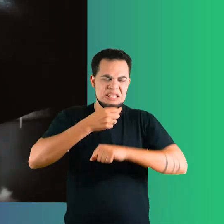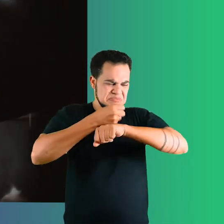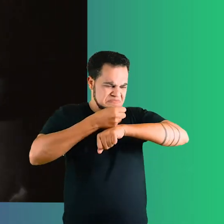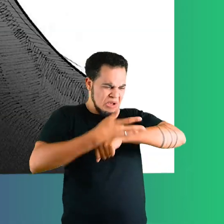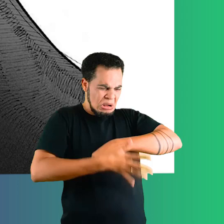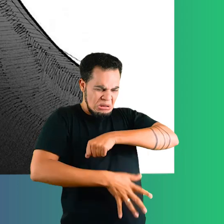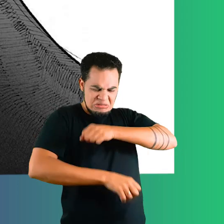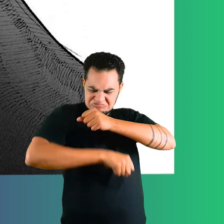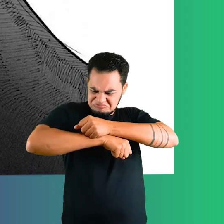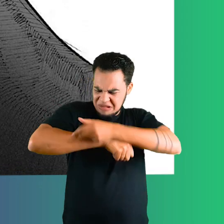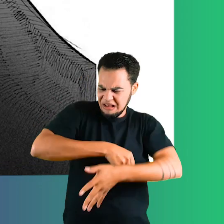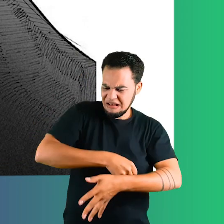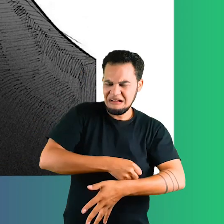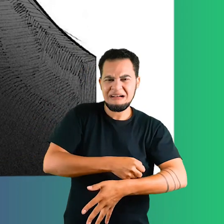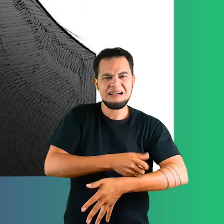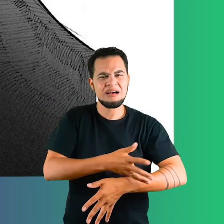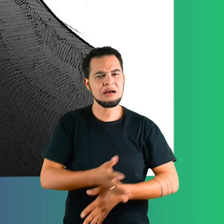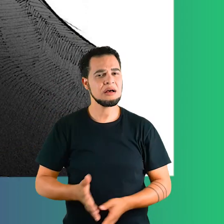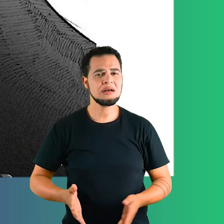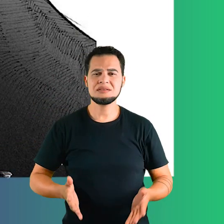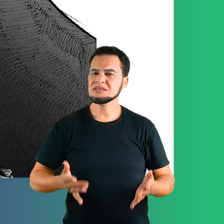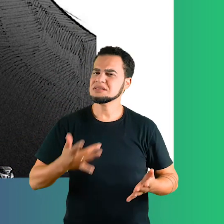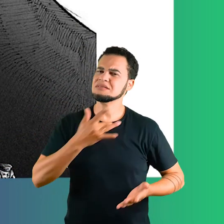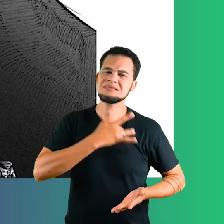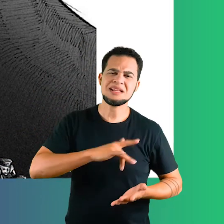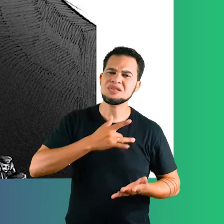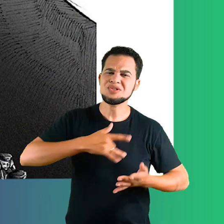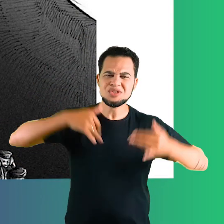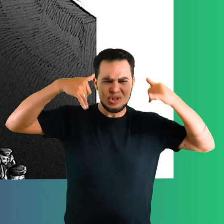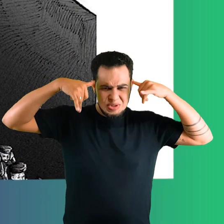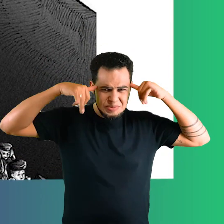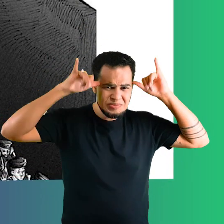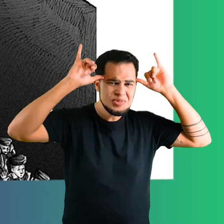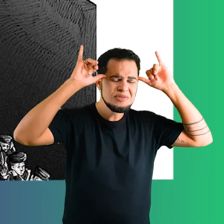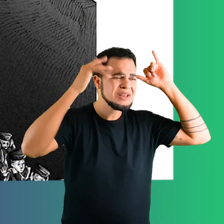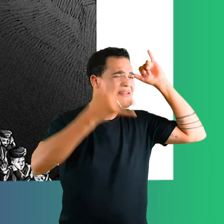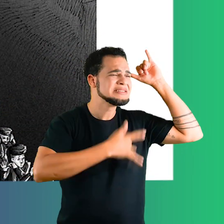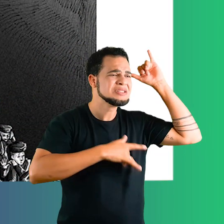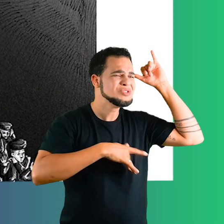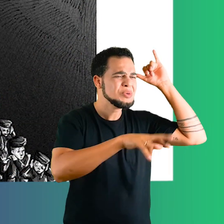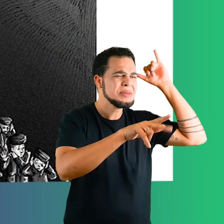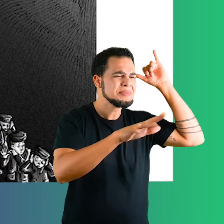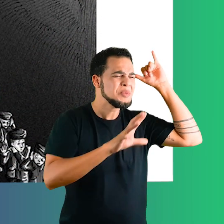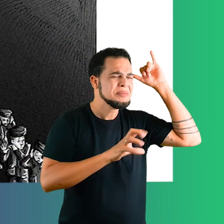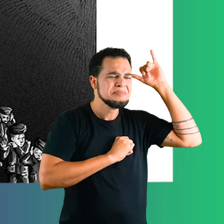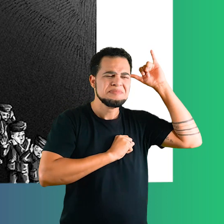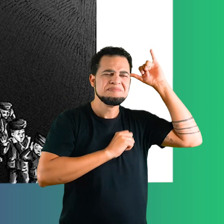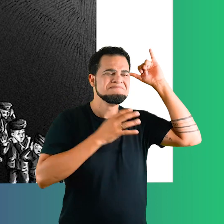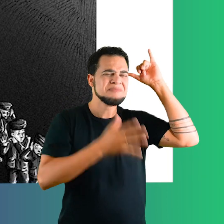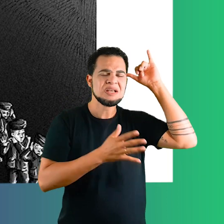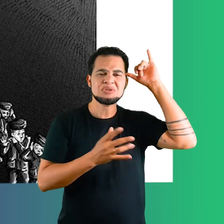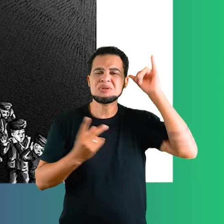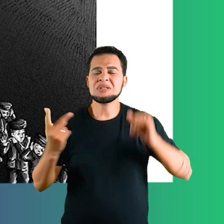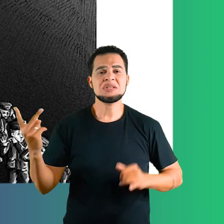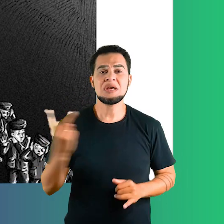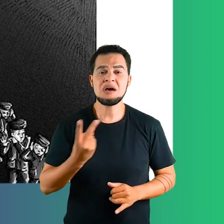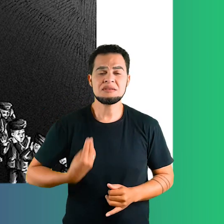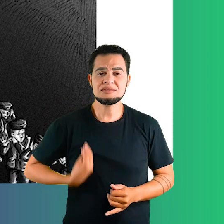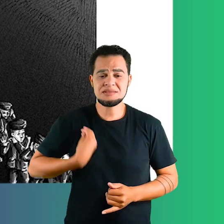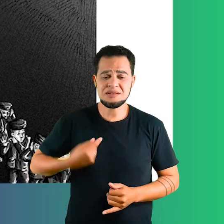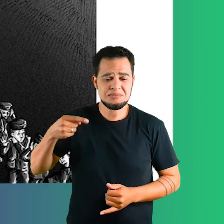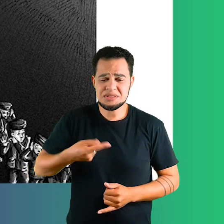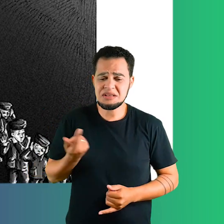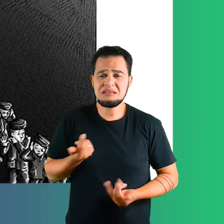ferida recém-aberta. Meu pobre búfalo, meu pobre irmão amado, ambos estamos